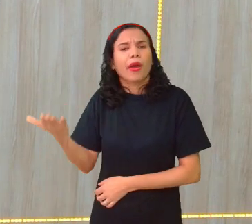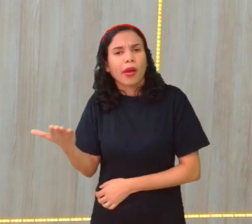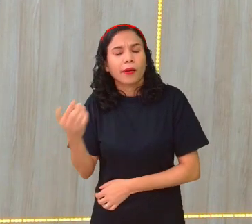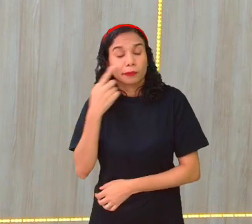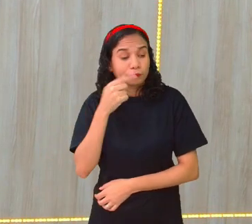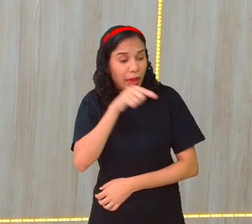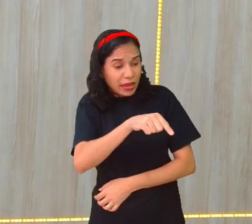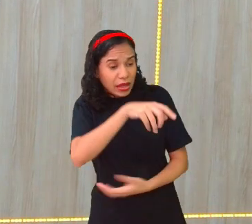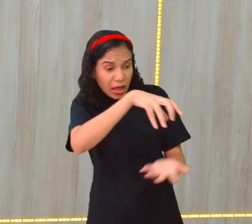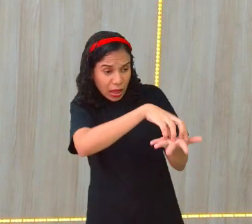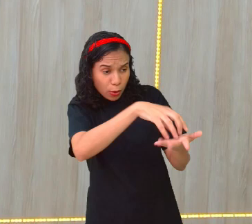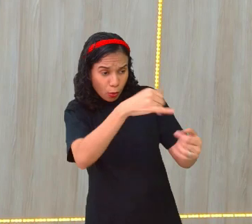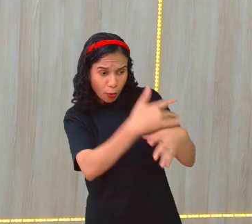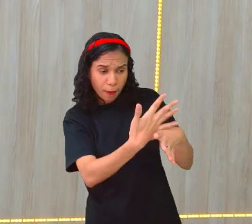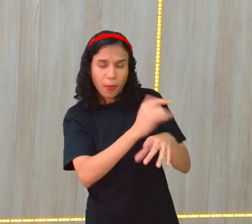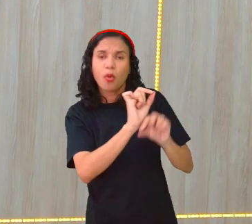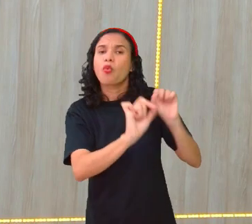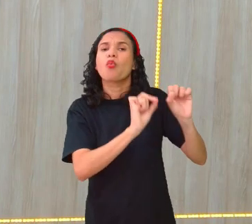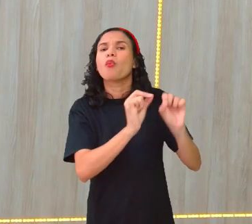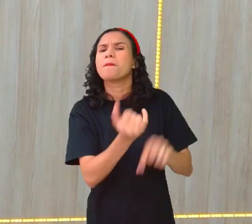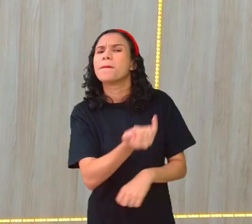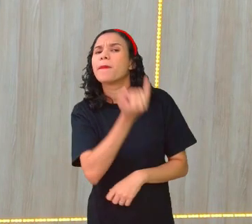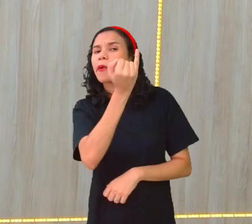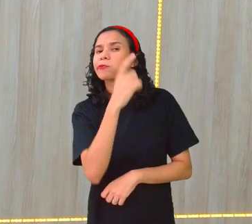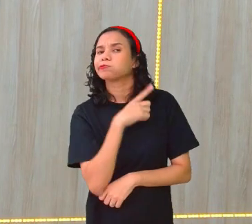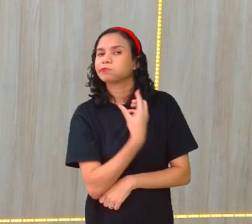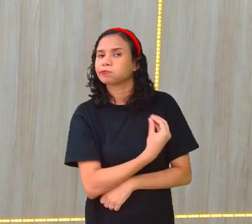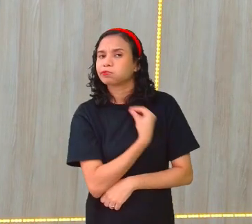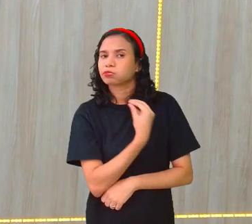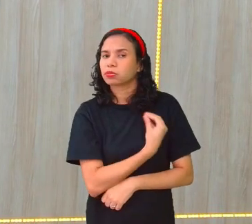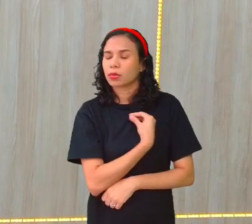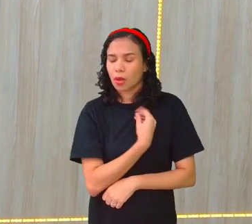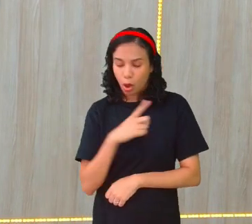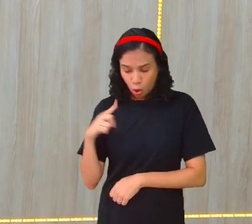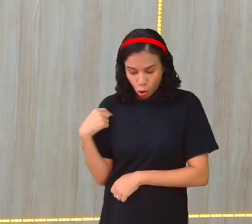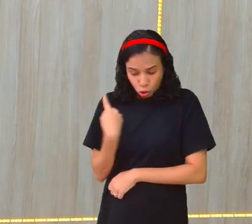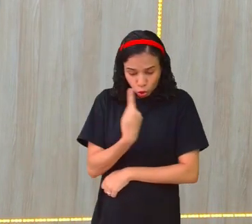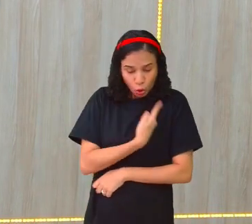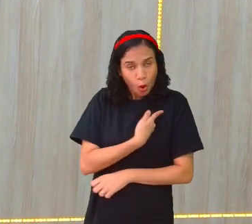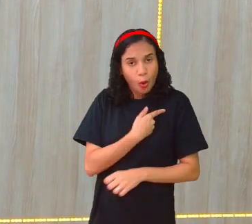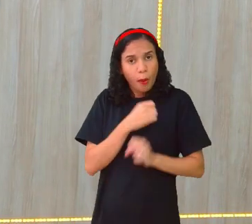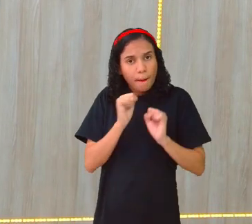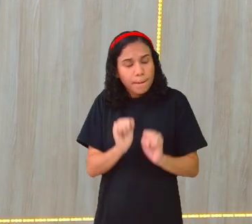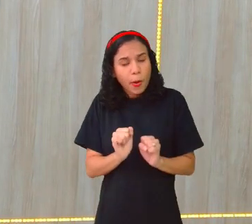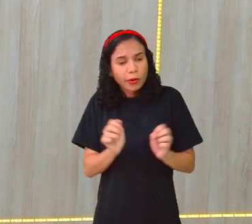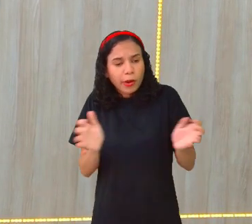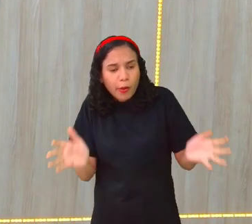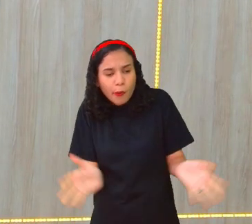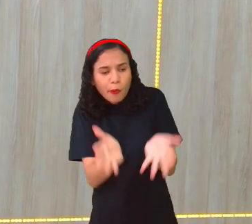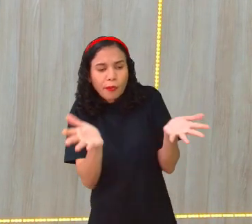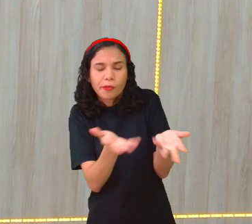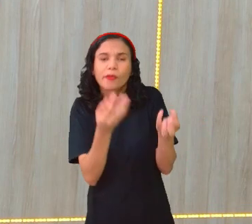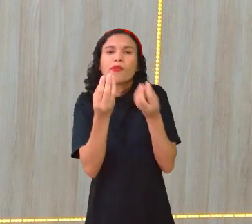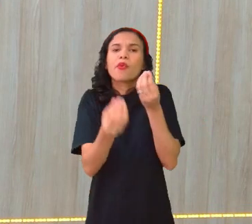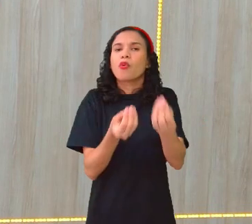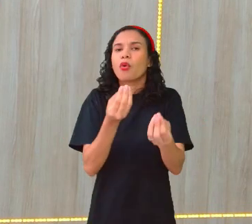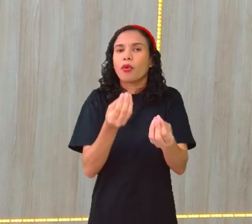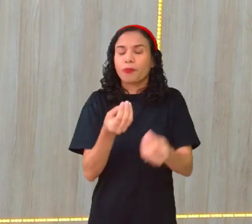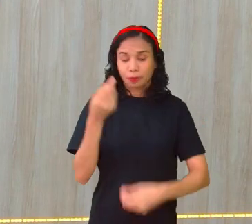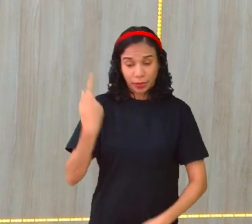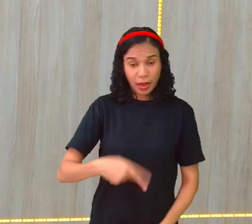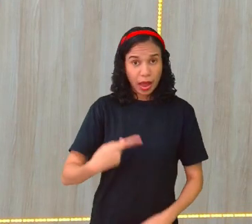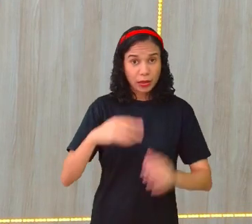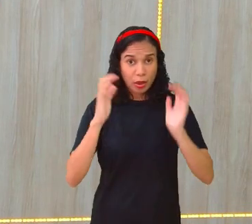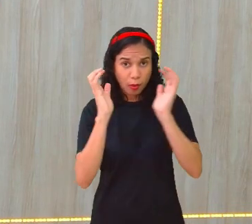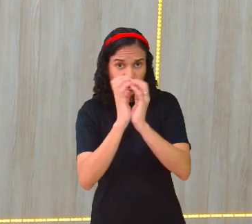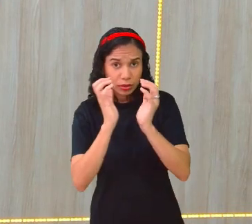urbanos têm na nossa vida diária, né? O que nós podemos fazer por esses centros urbanos, o que aqui o Recife está